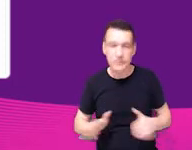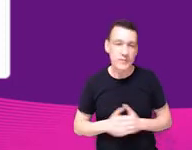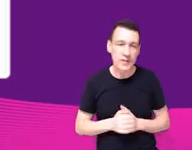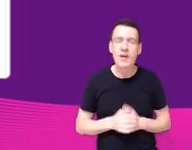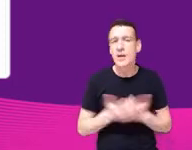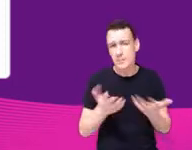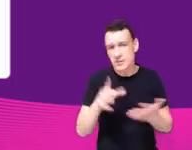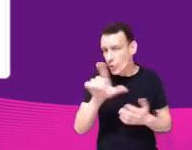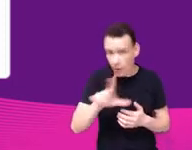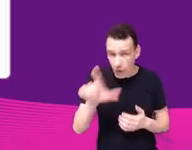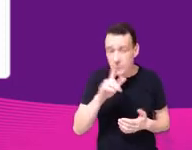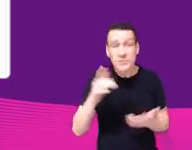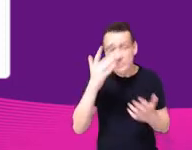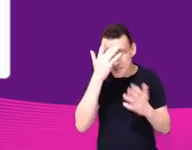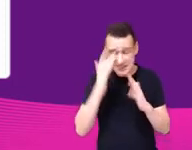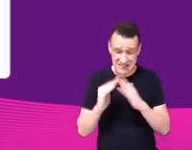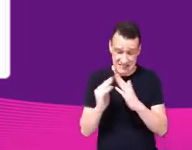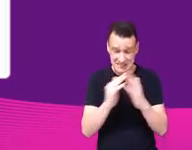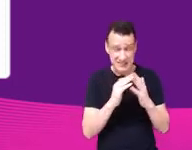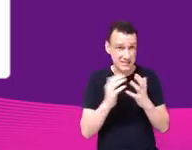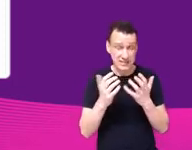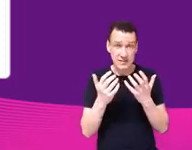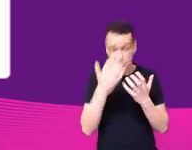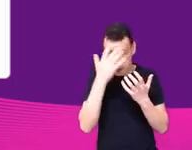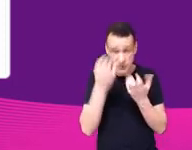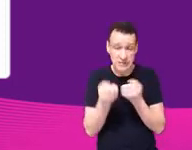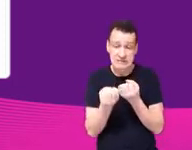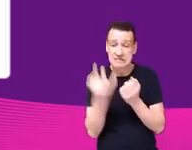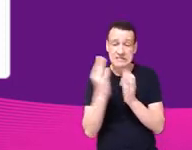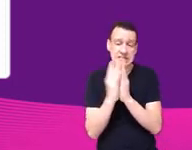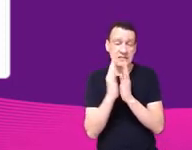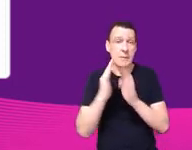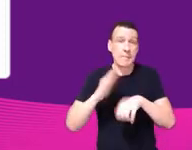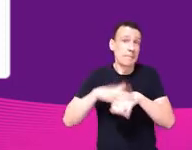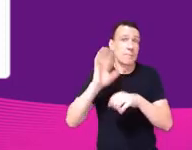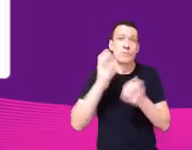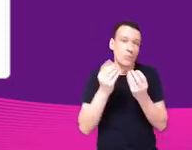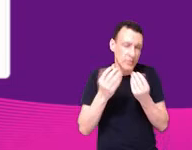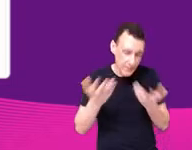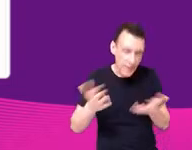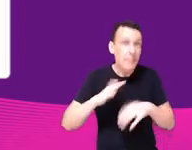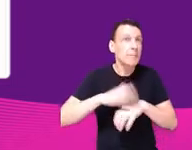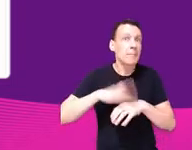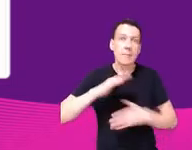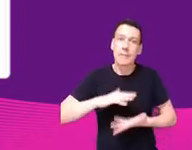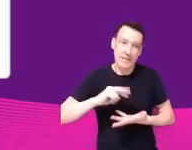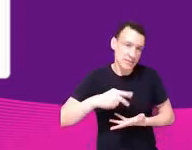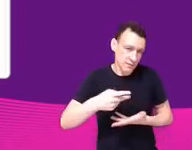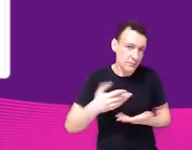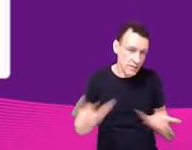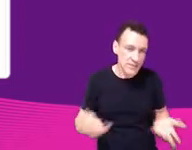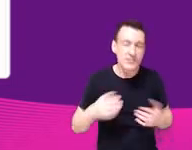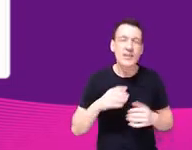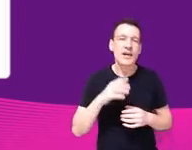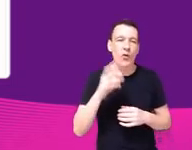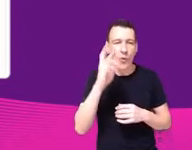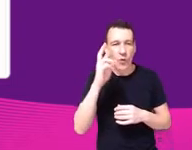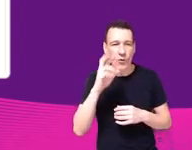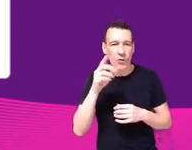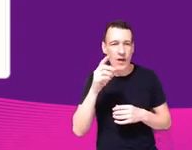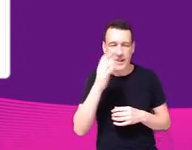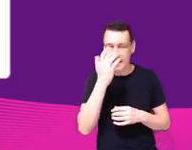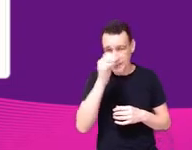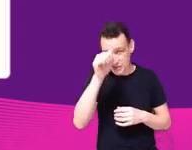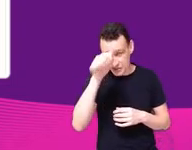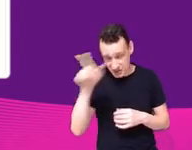Índia e a China fazem mais transplantes, a China praticamente mais transplantes renais que o Brasil, praticamente o dobro. E